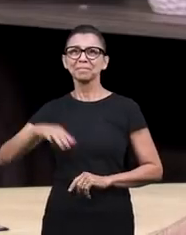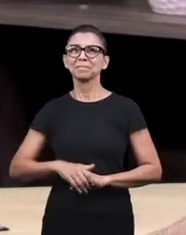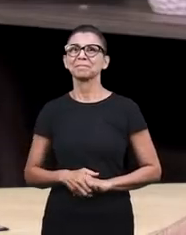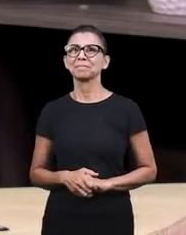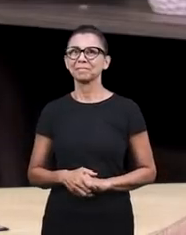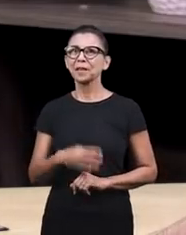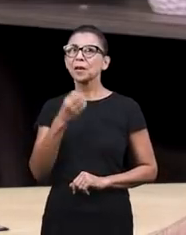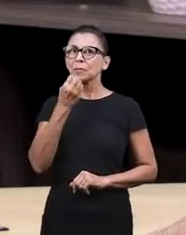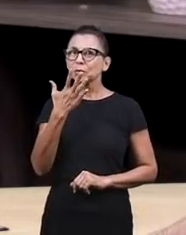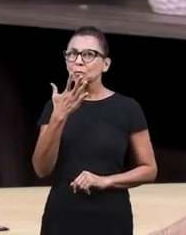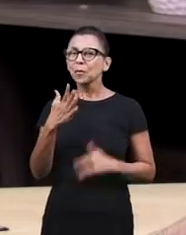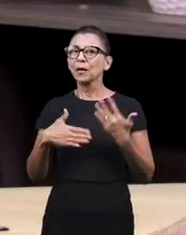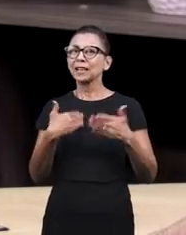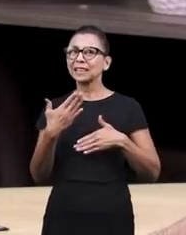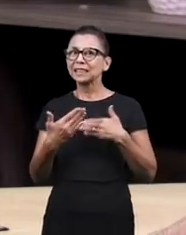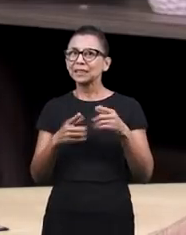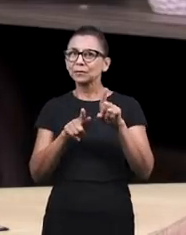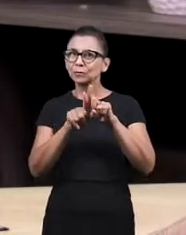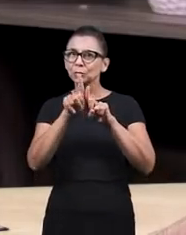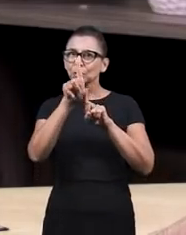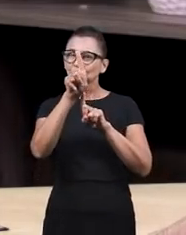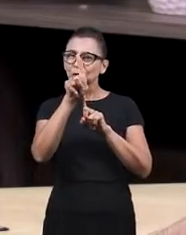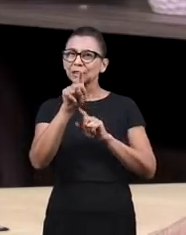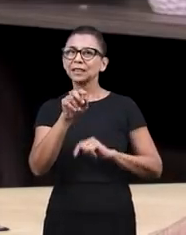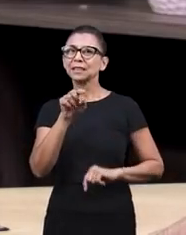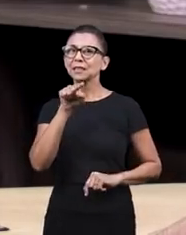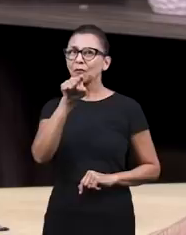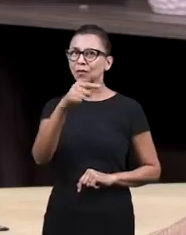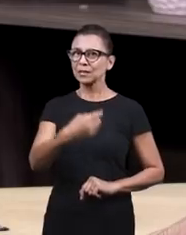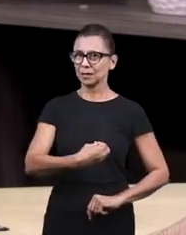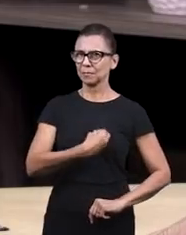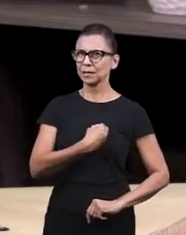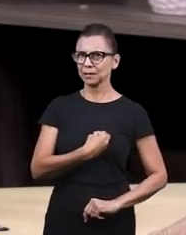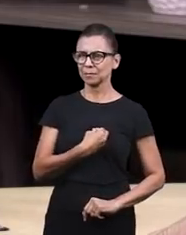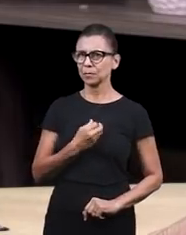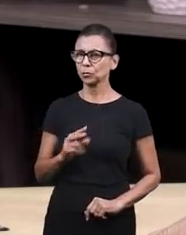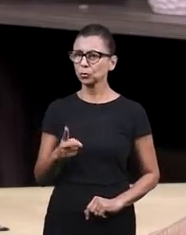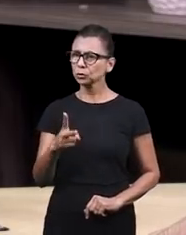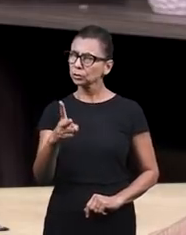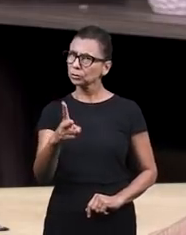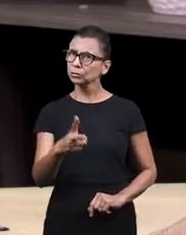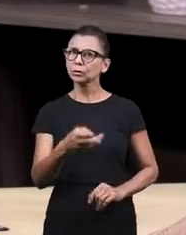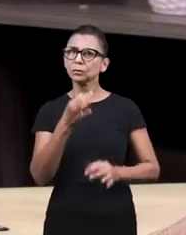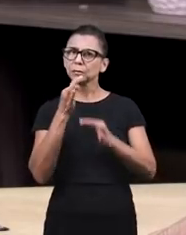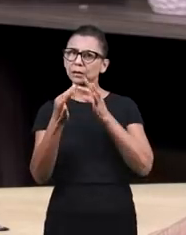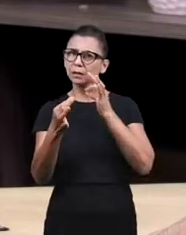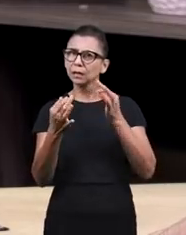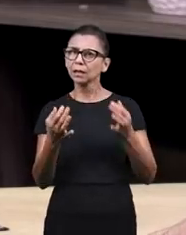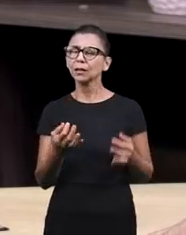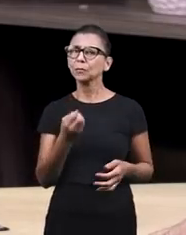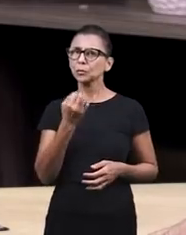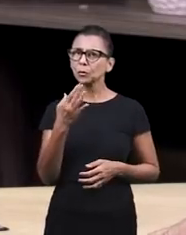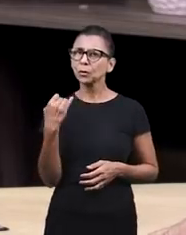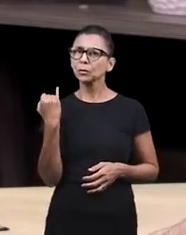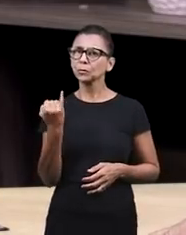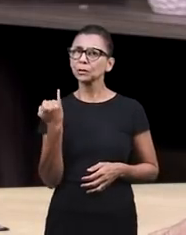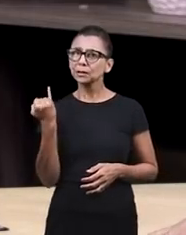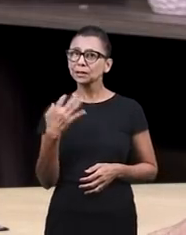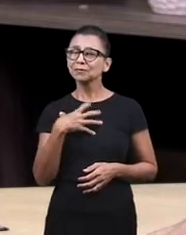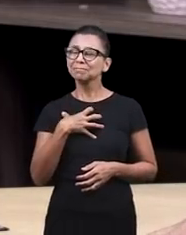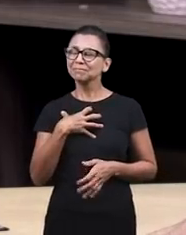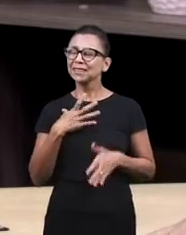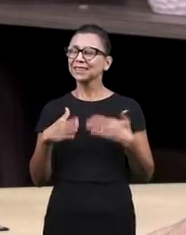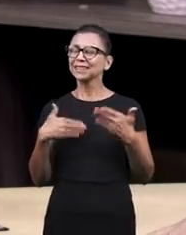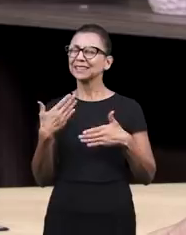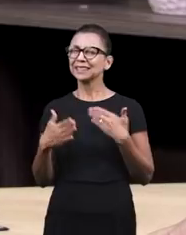sua audiência, com a sua participação, com os seus comentários. Continue assim, continue participando. Para nós é uma alegria